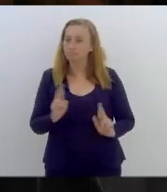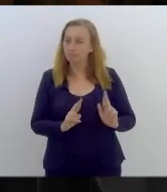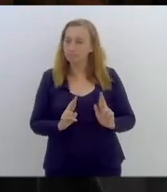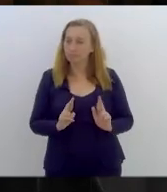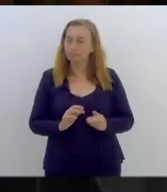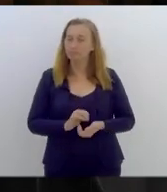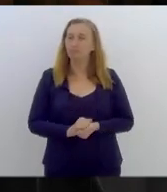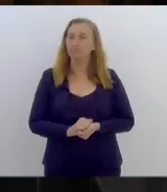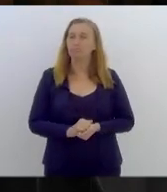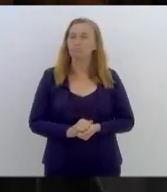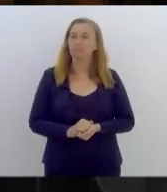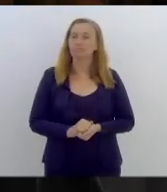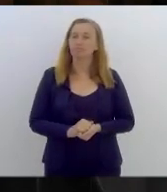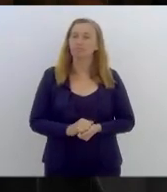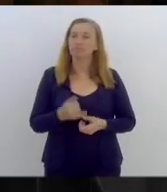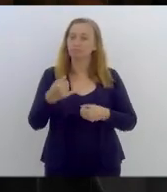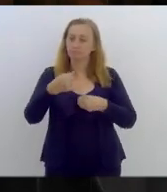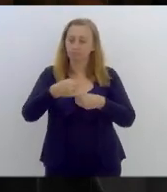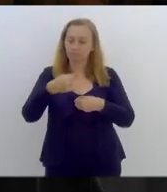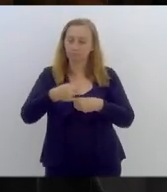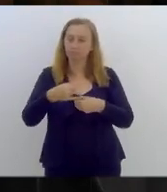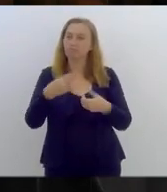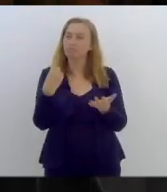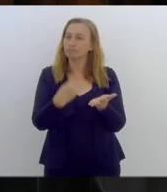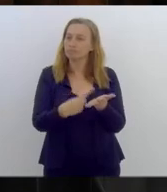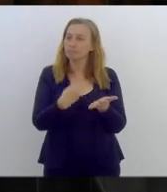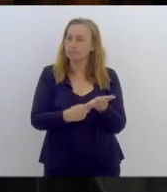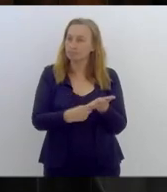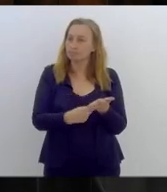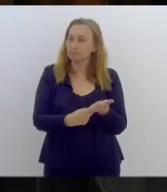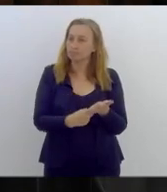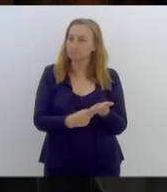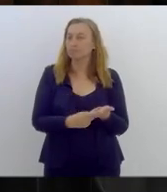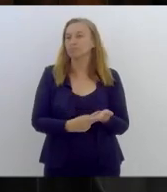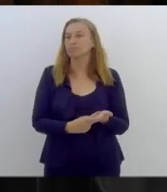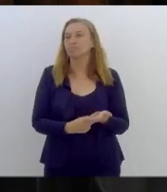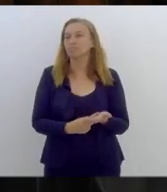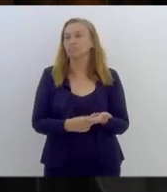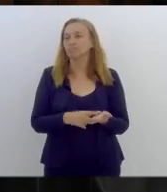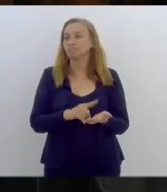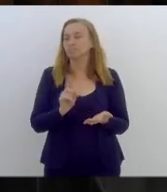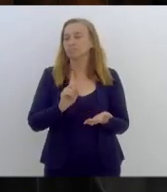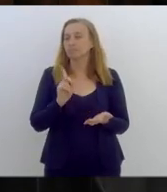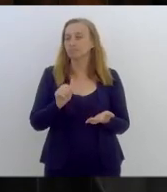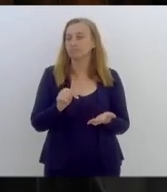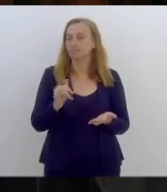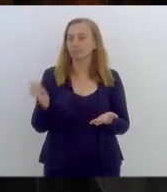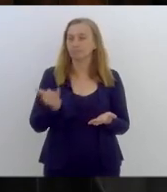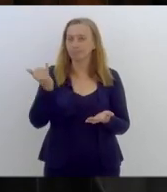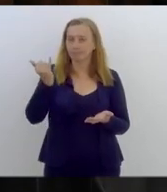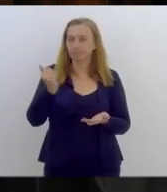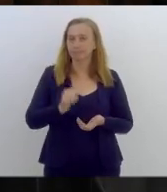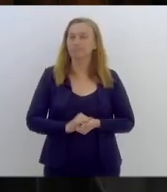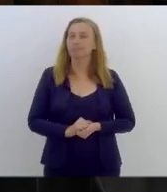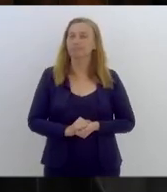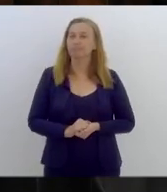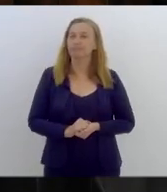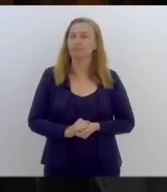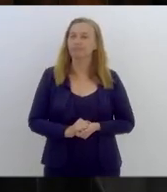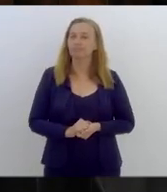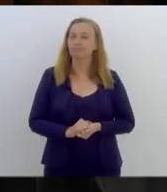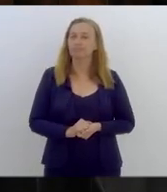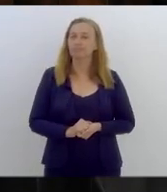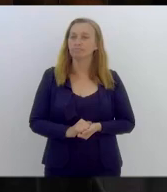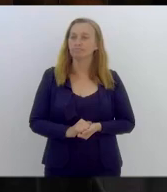à gasolina que foi acordada que não é bem essencial quanto